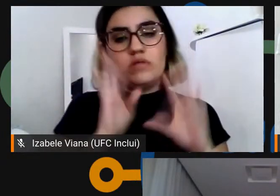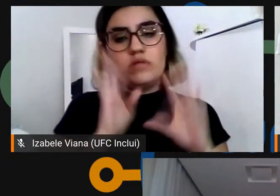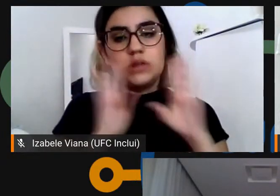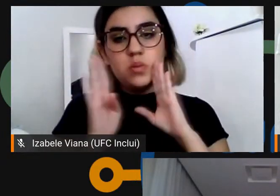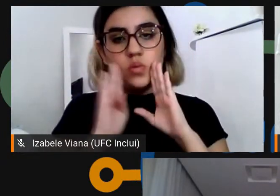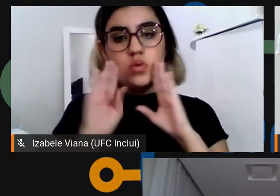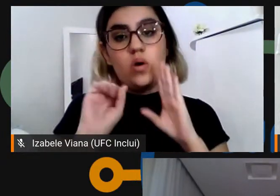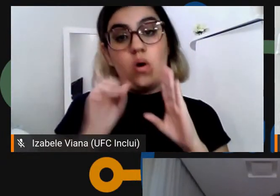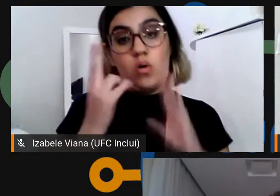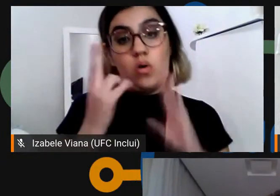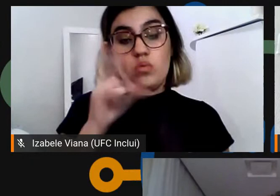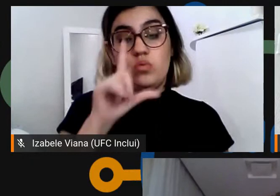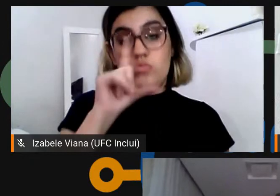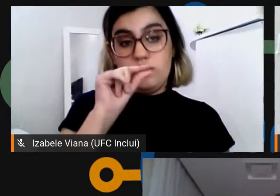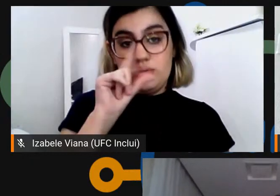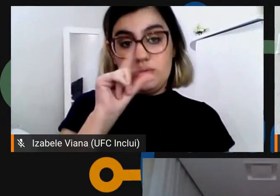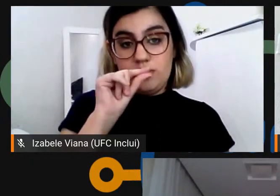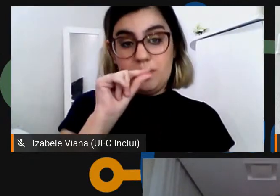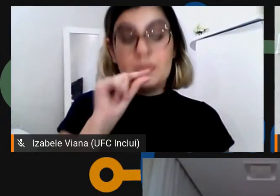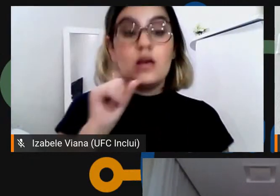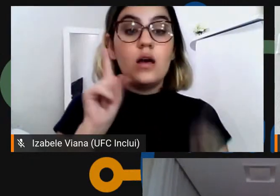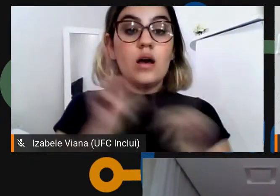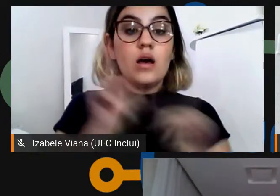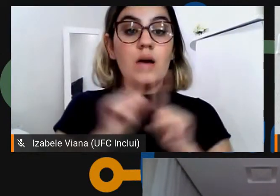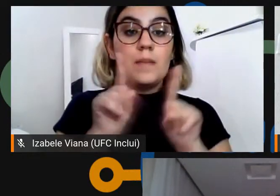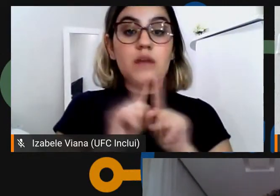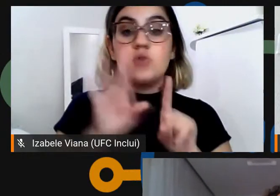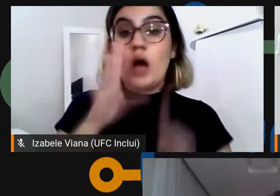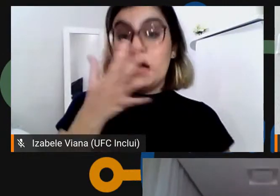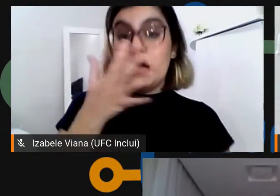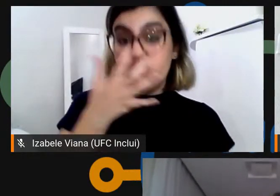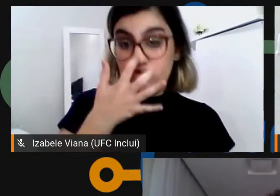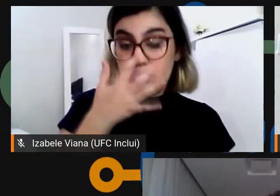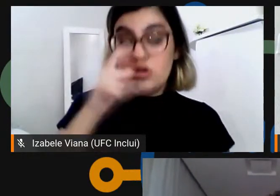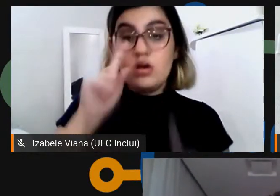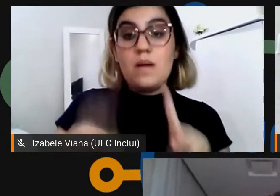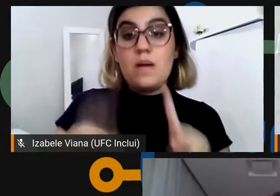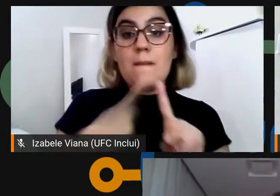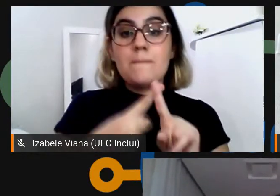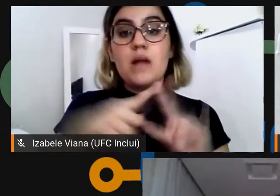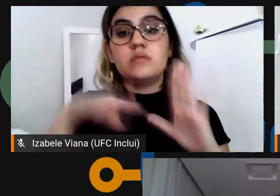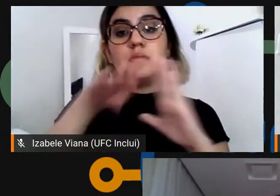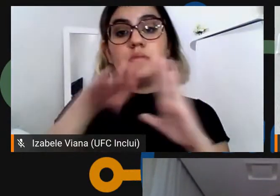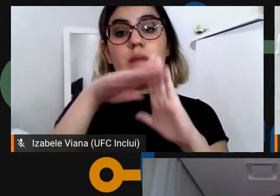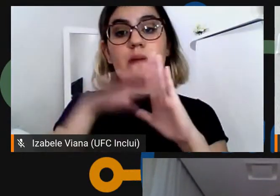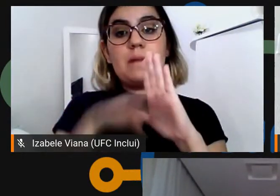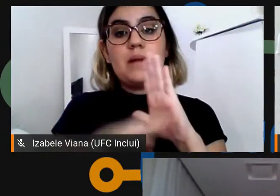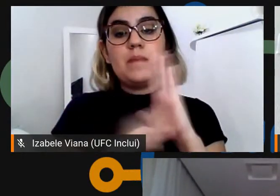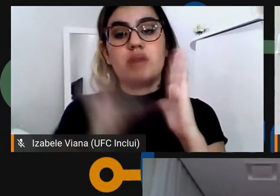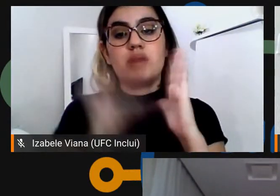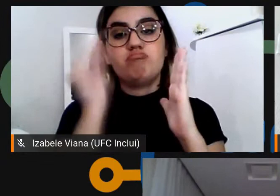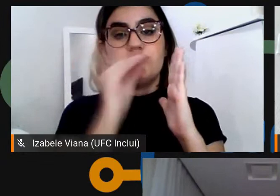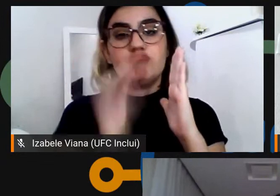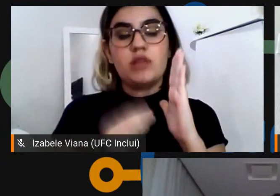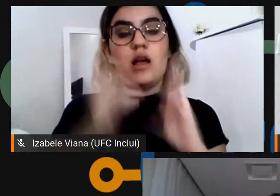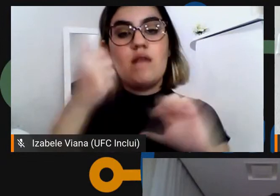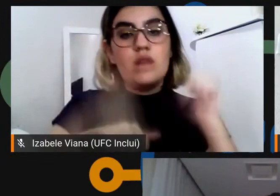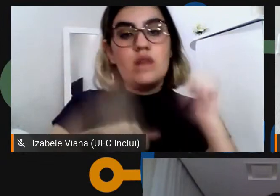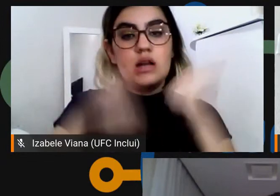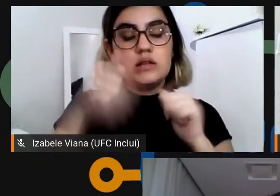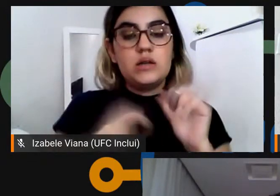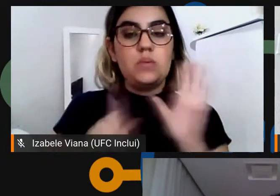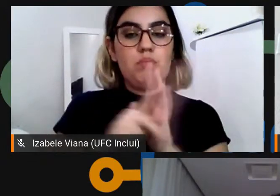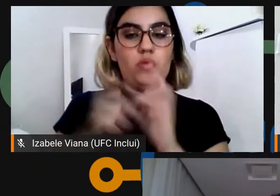assistir essa transmissão ao vivo e preencher o formulário de check-in e avaliação disponibilizado no chat para quem está assistindo